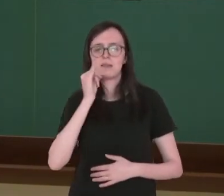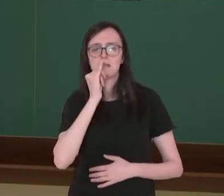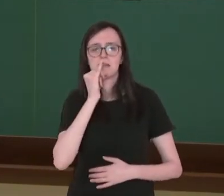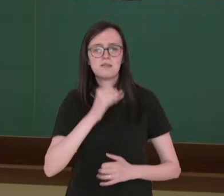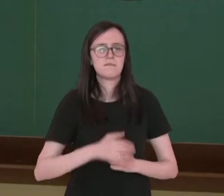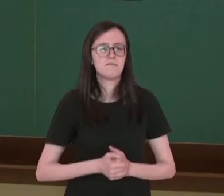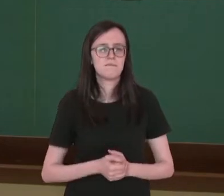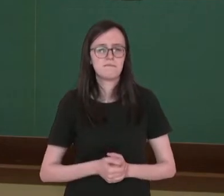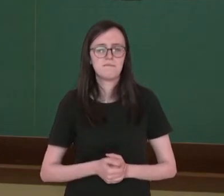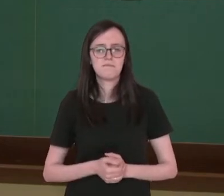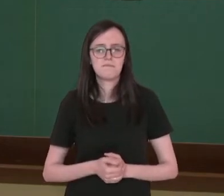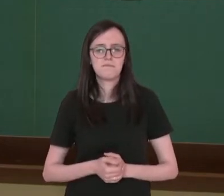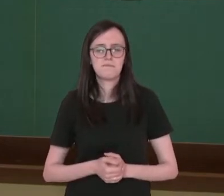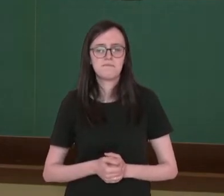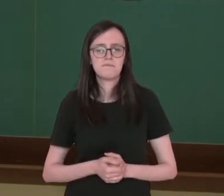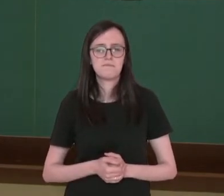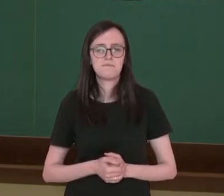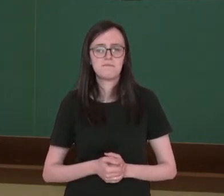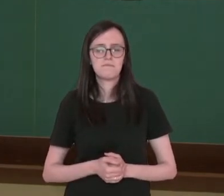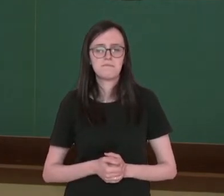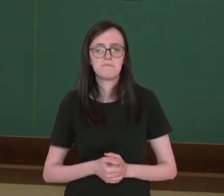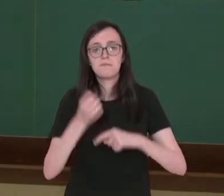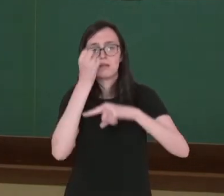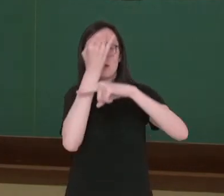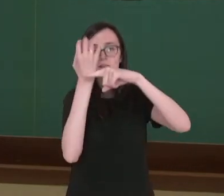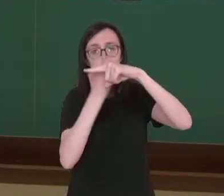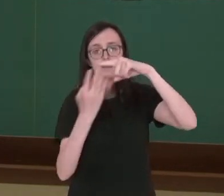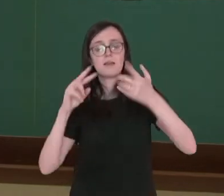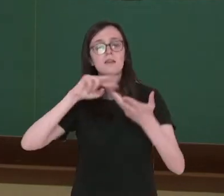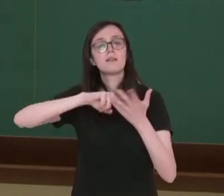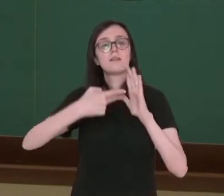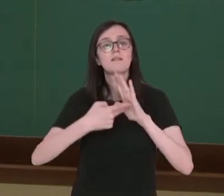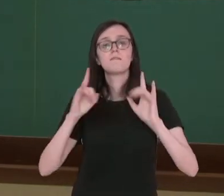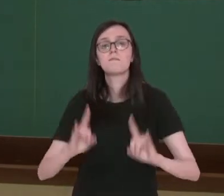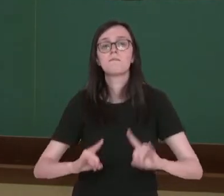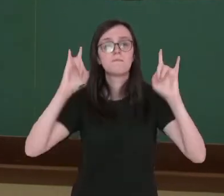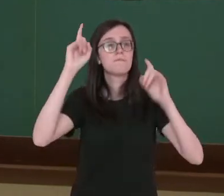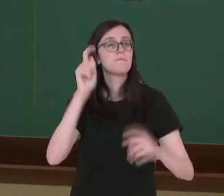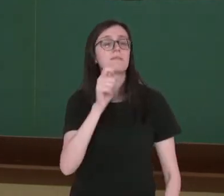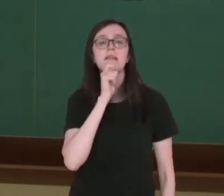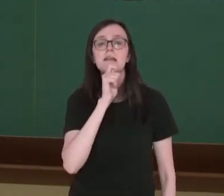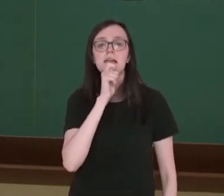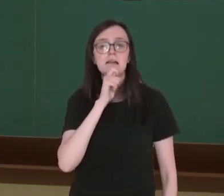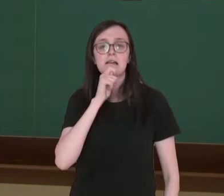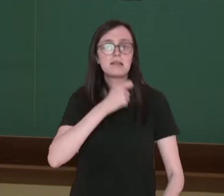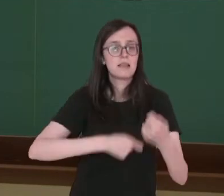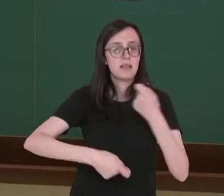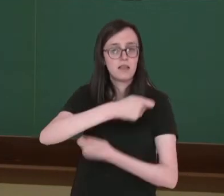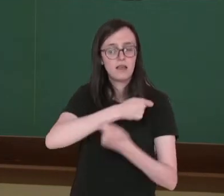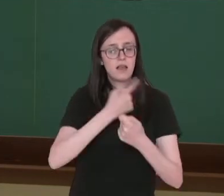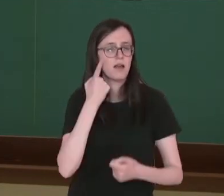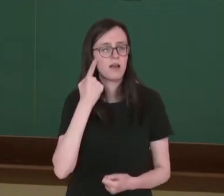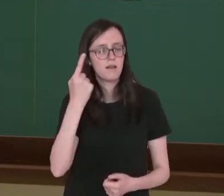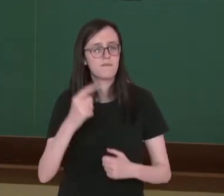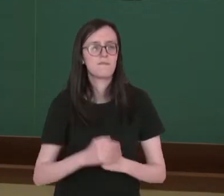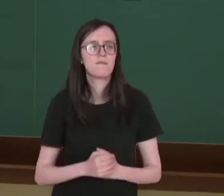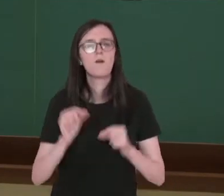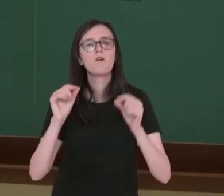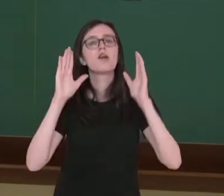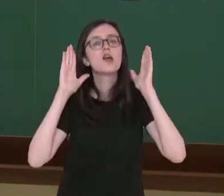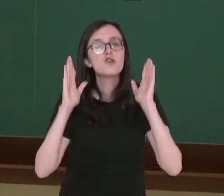fração que representa a quantidade de apartamentos que ainda não foram negociados. Então vamos lá. O que já